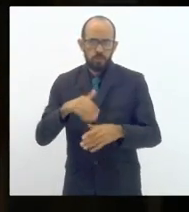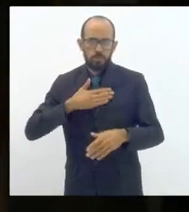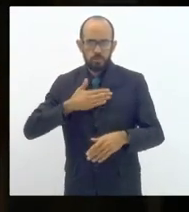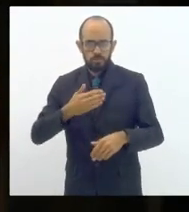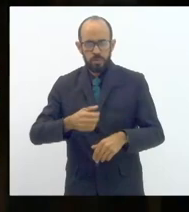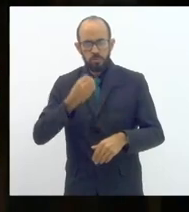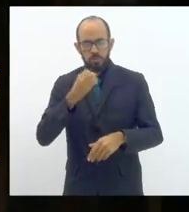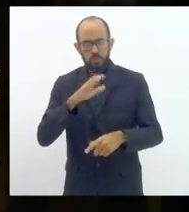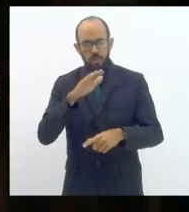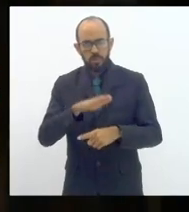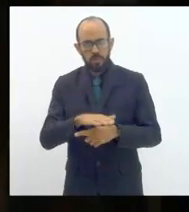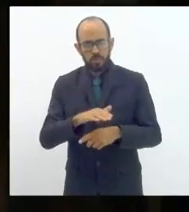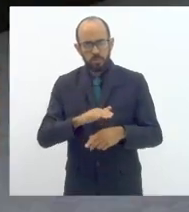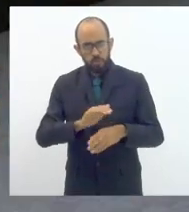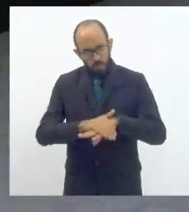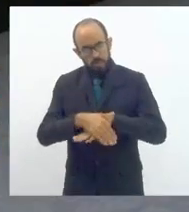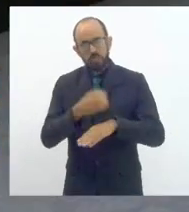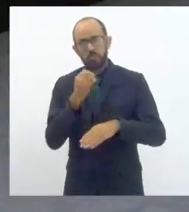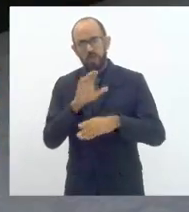noite, boa tarde. Tchau.